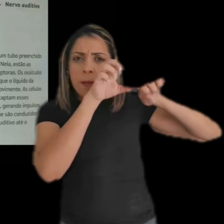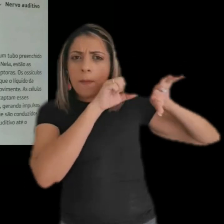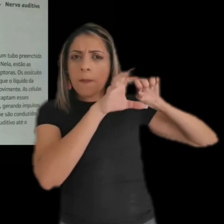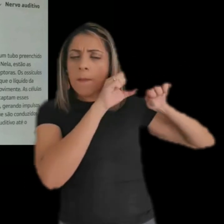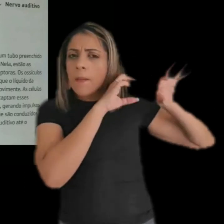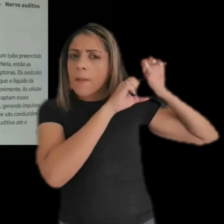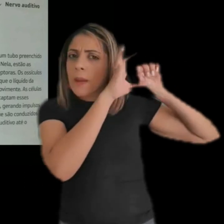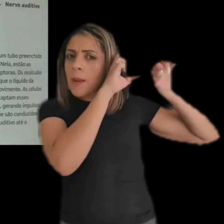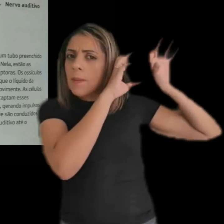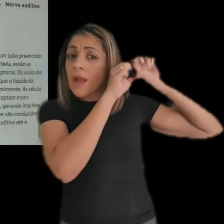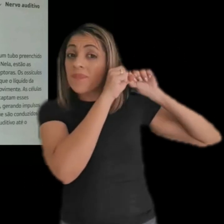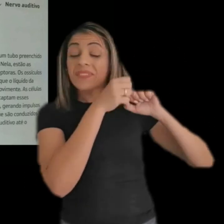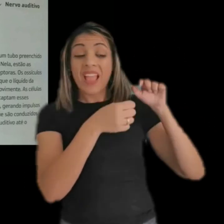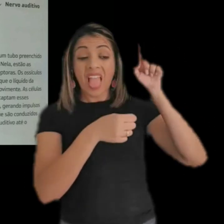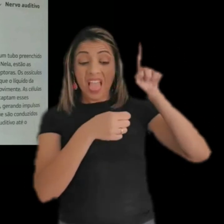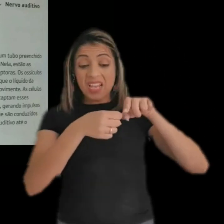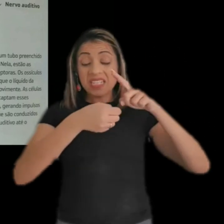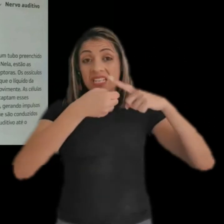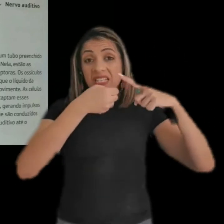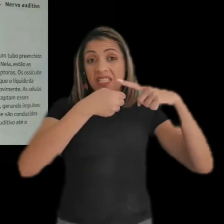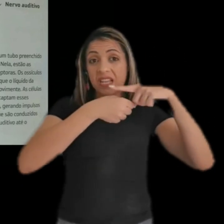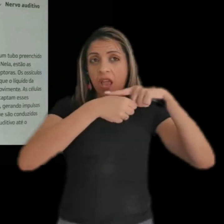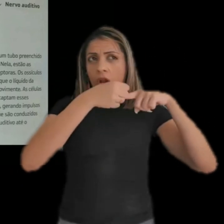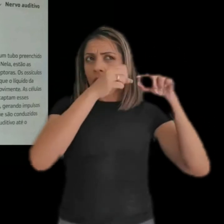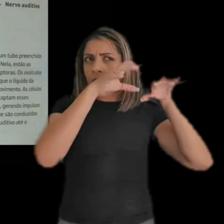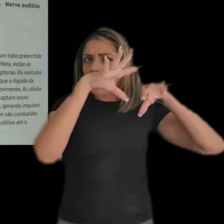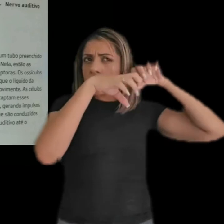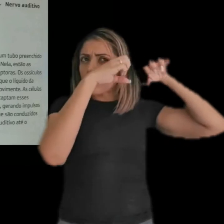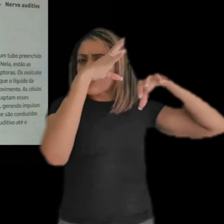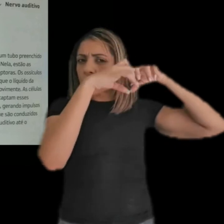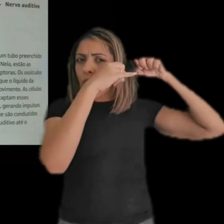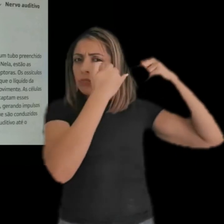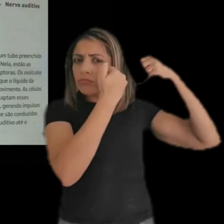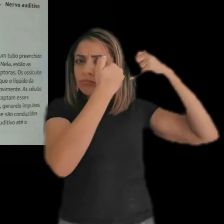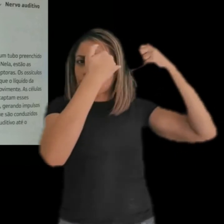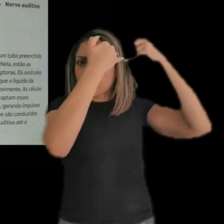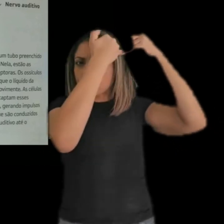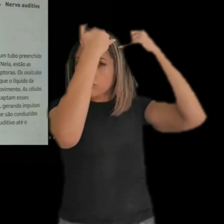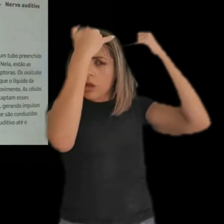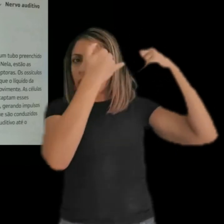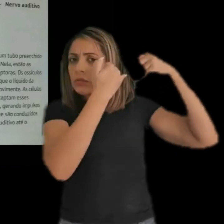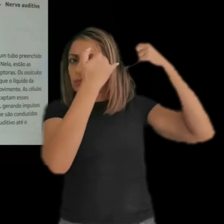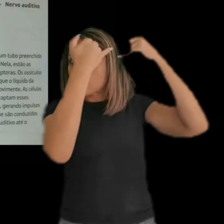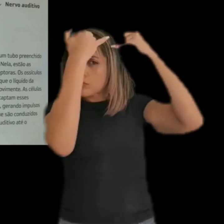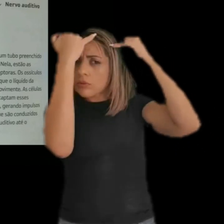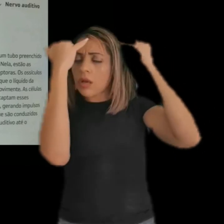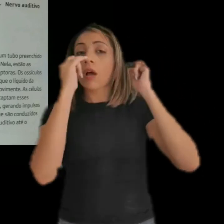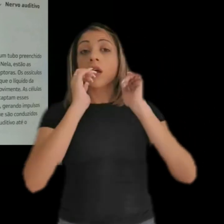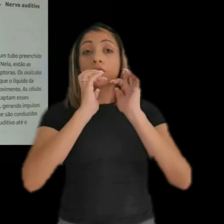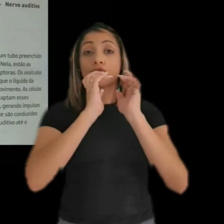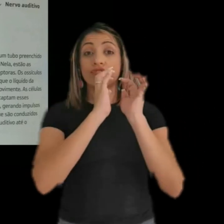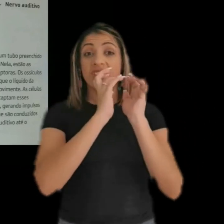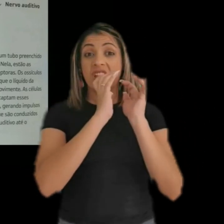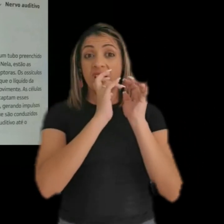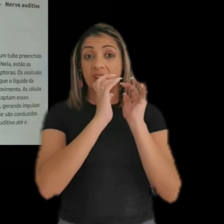é que vão levar, então, a informação sobre esse estímulo auditivo, tá?